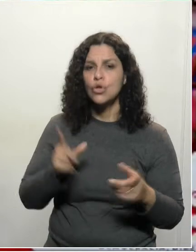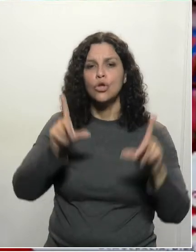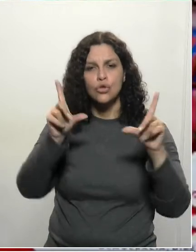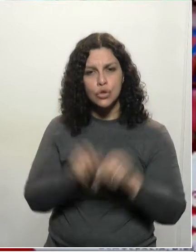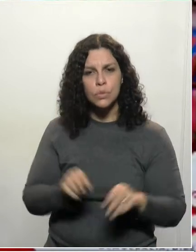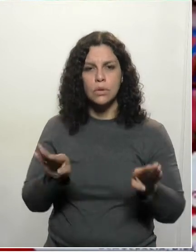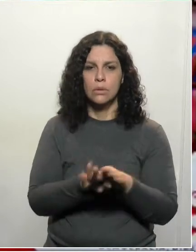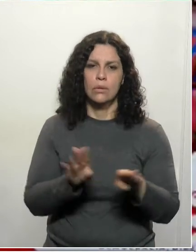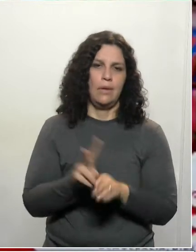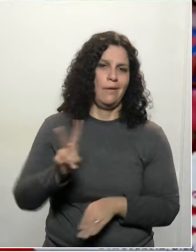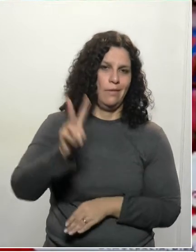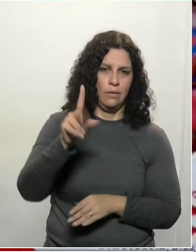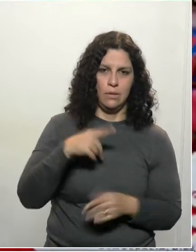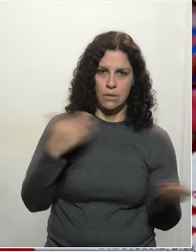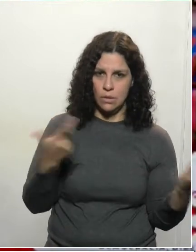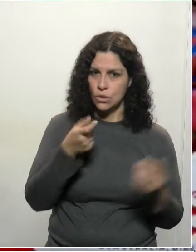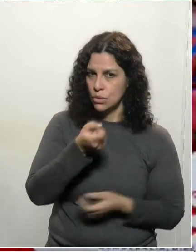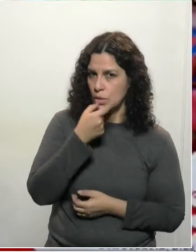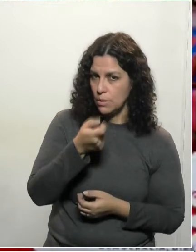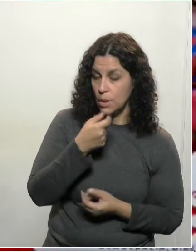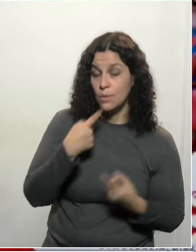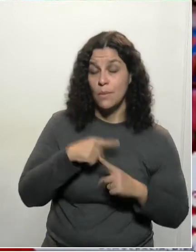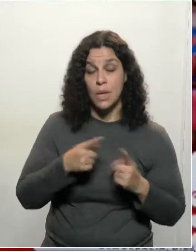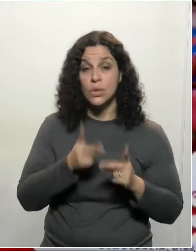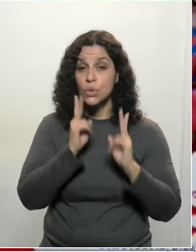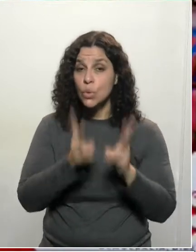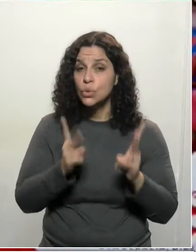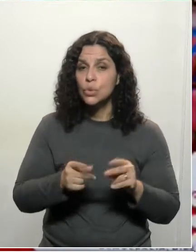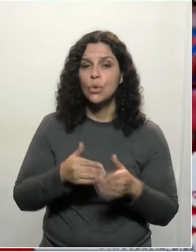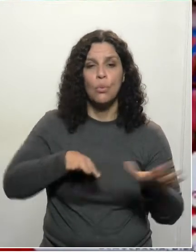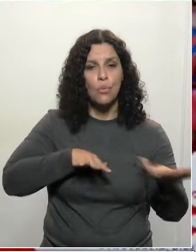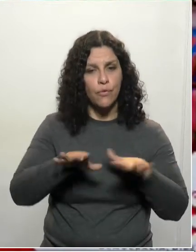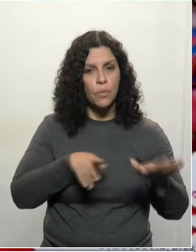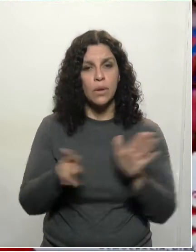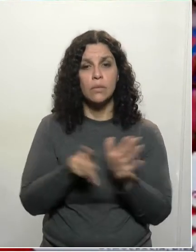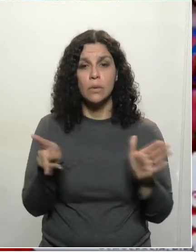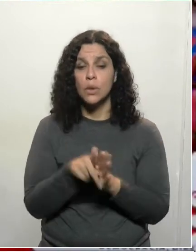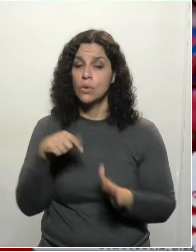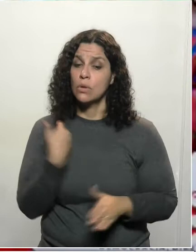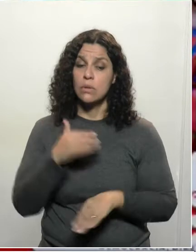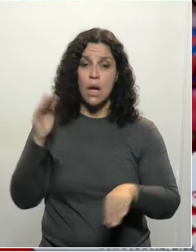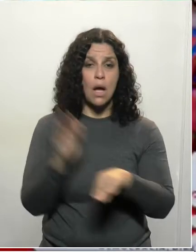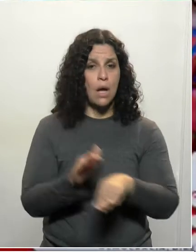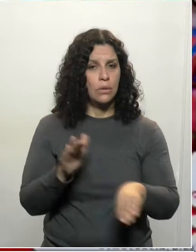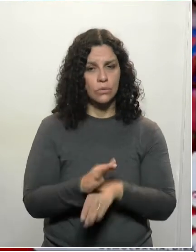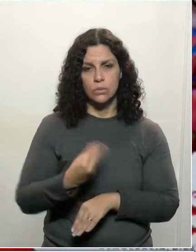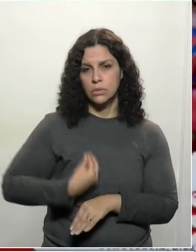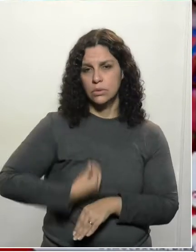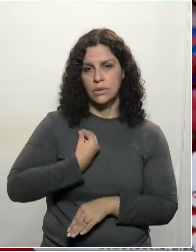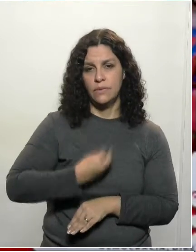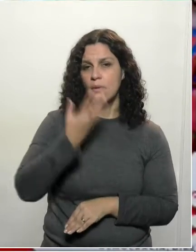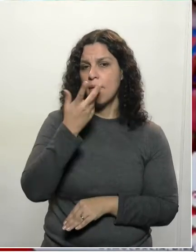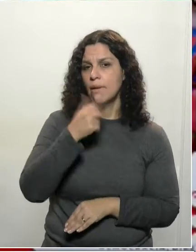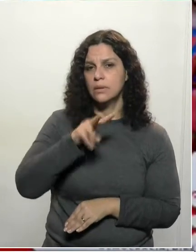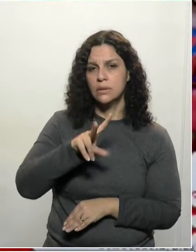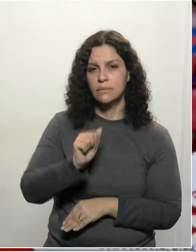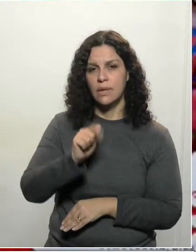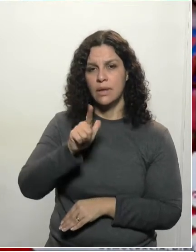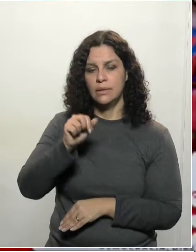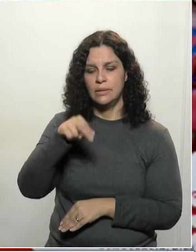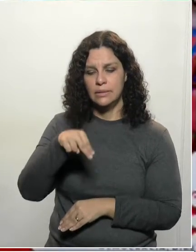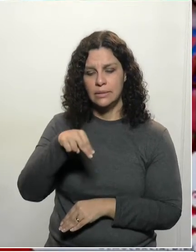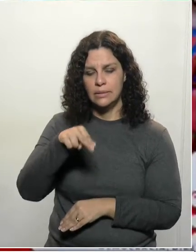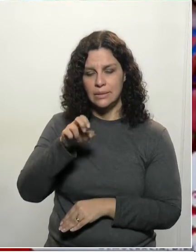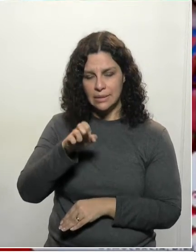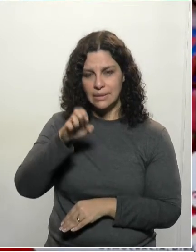reduzir o valor. Mas mesmo assim, continua a campanha, né, em prol da vida do Valentim. Praticamente o estado todo está